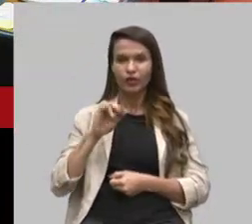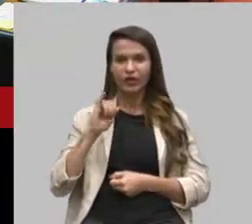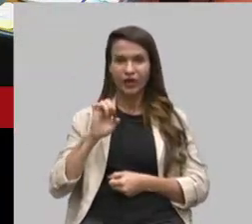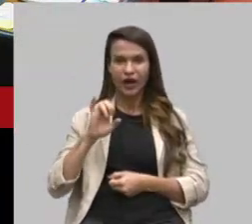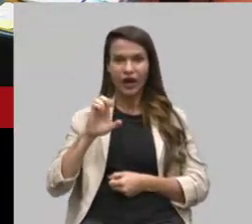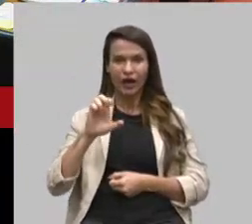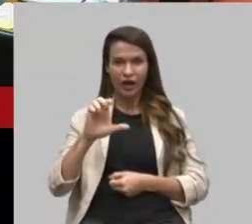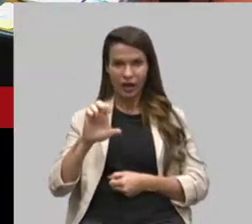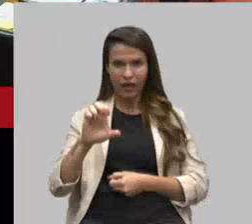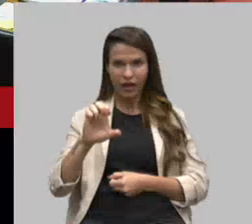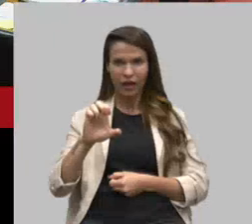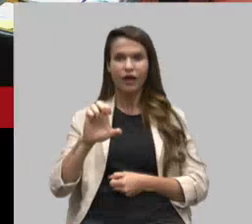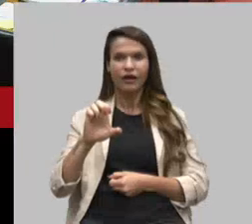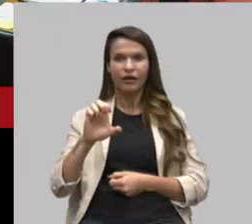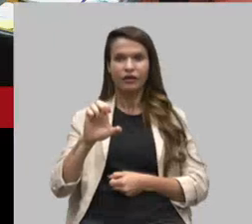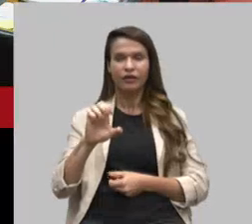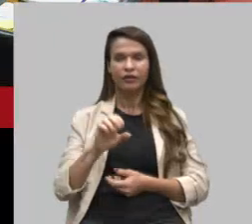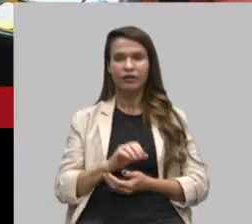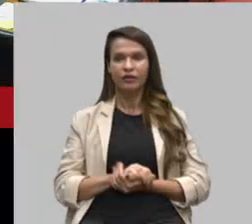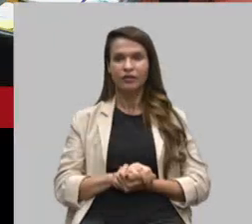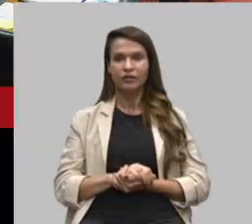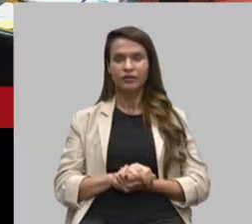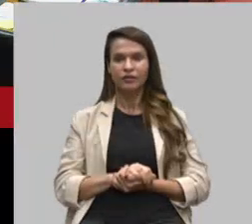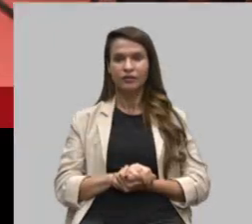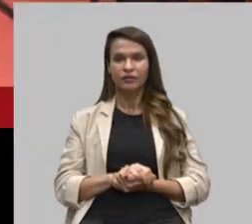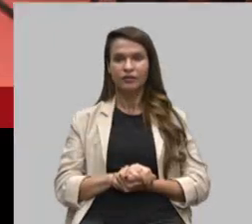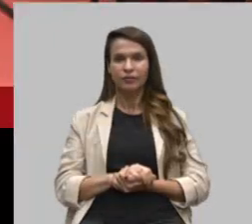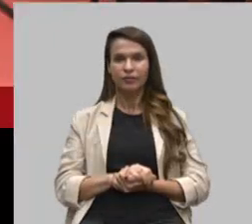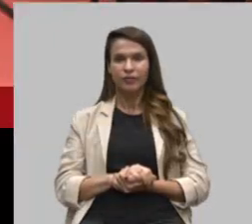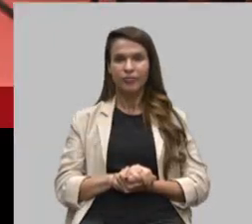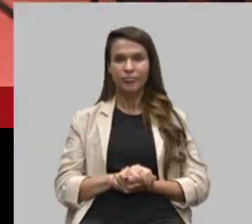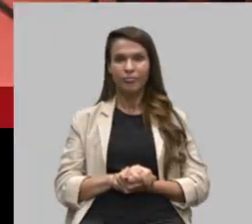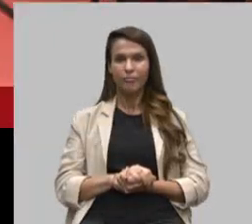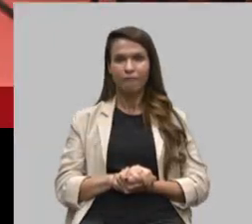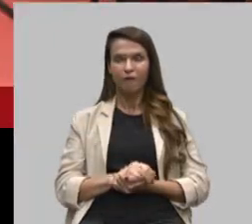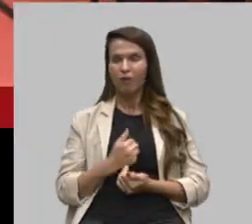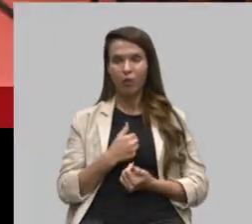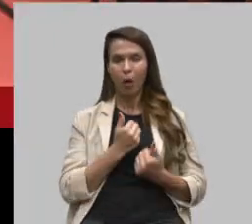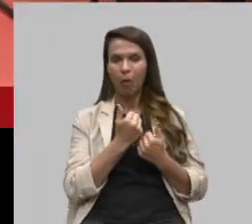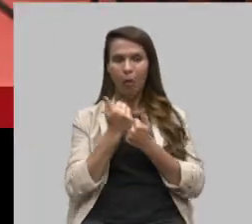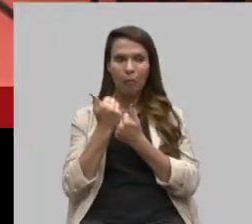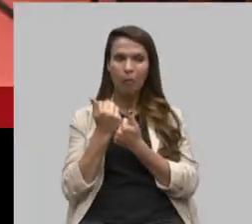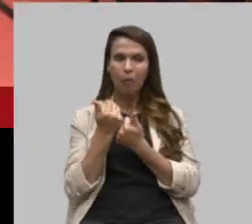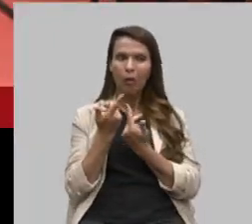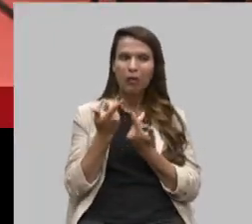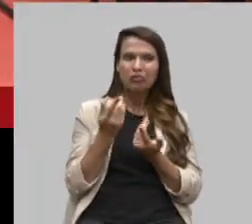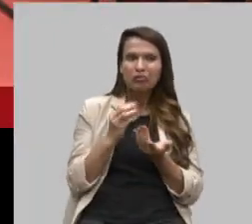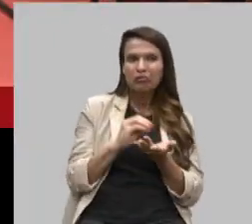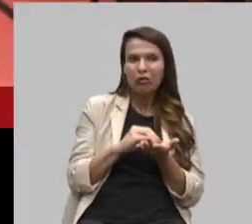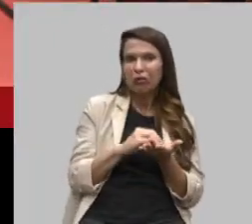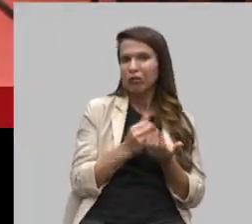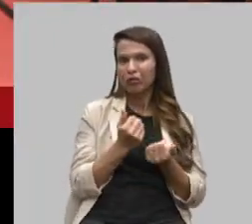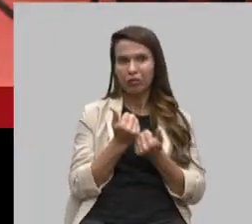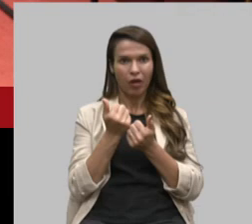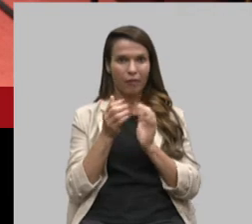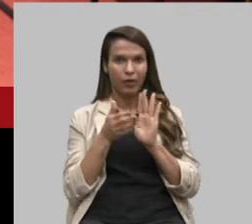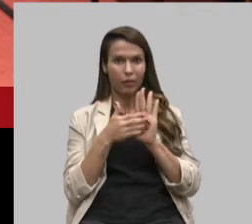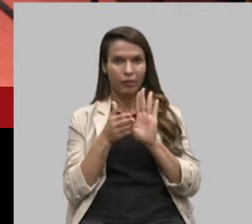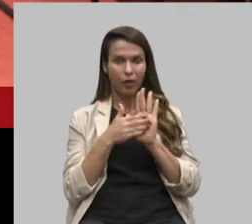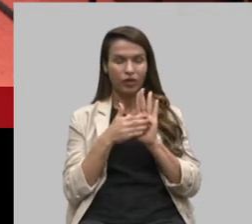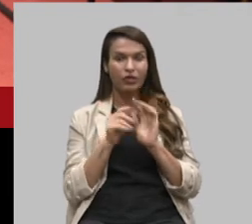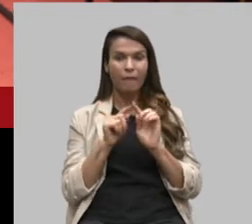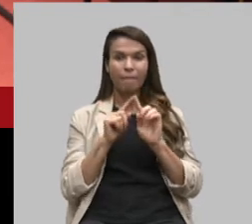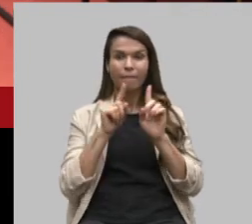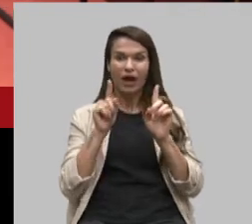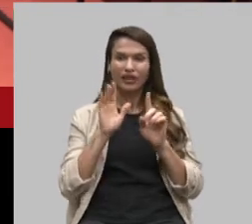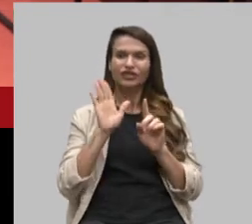eh eu não não eu não apoio nem desapoio a Lei eh a proposta né Mas ela já